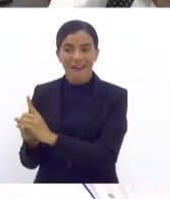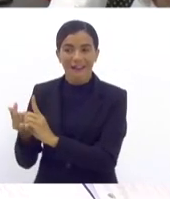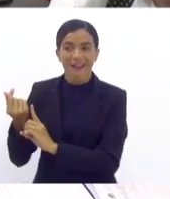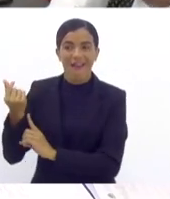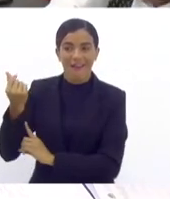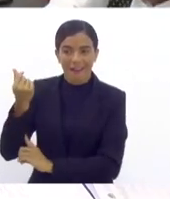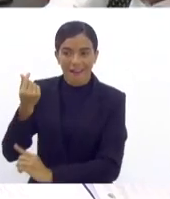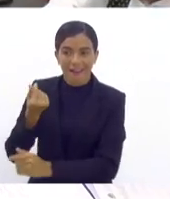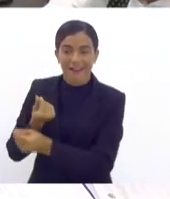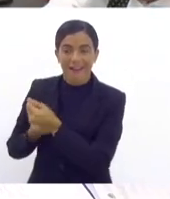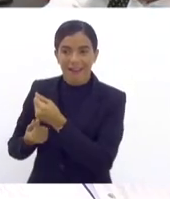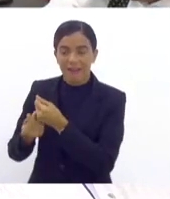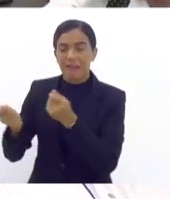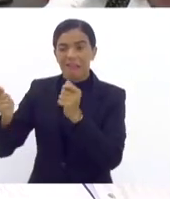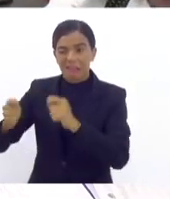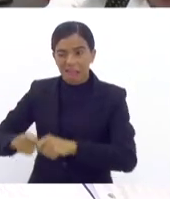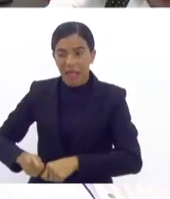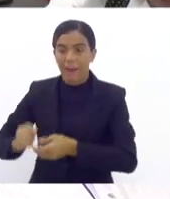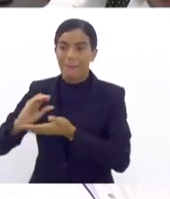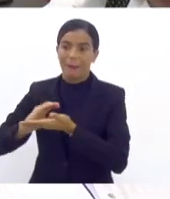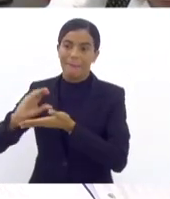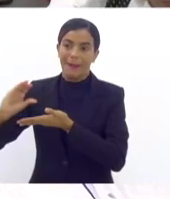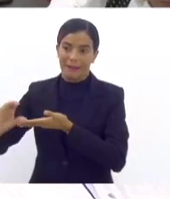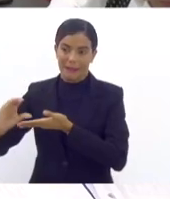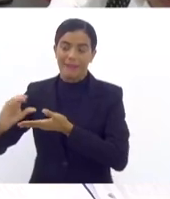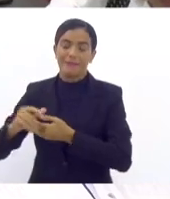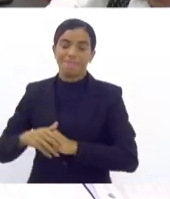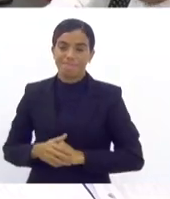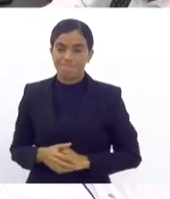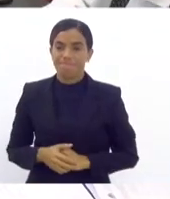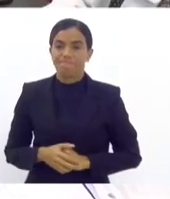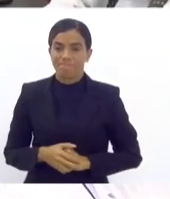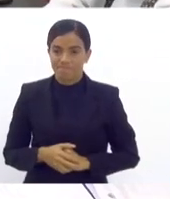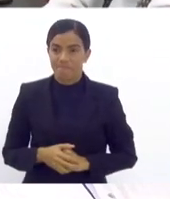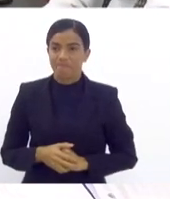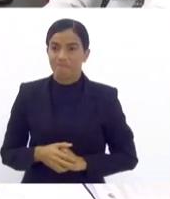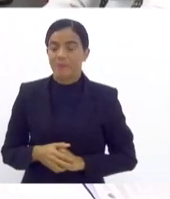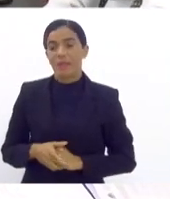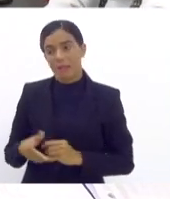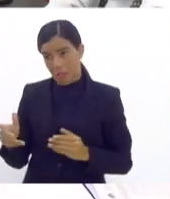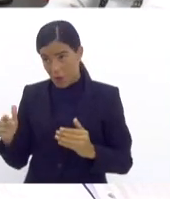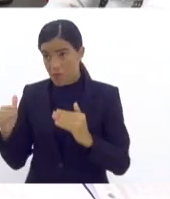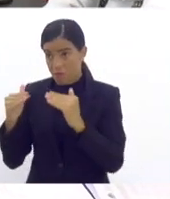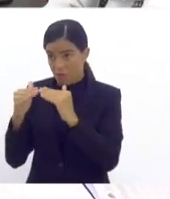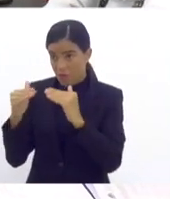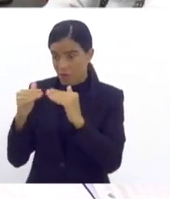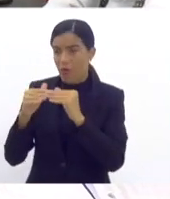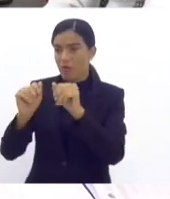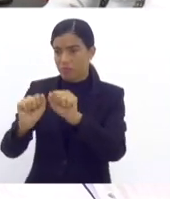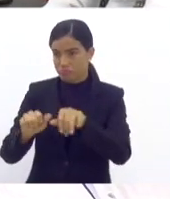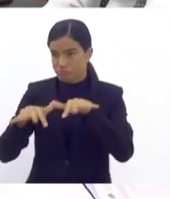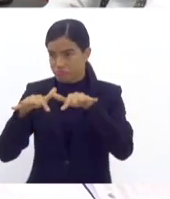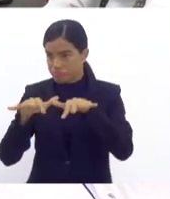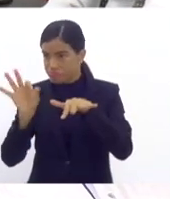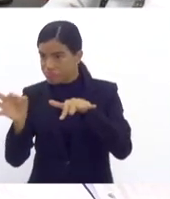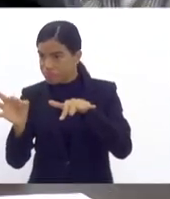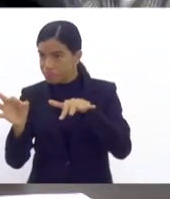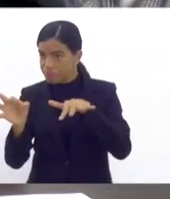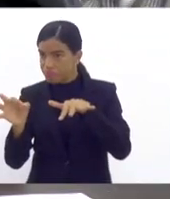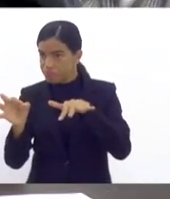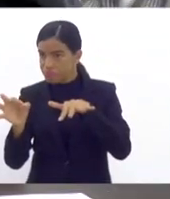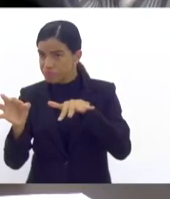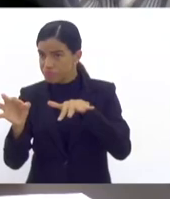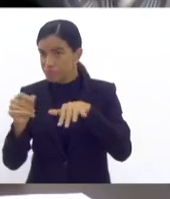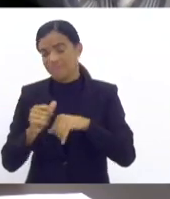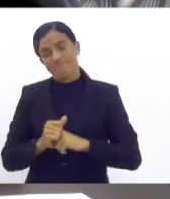poderia muito bem custear essas isenções para os moradores. Então, favorável à realização da audiência.